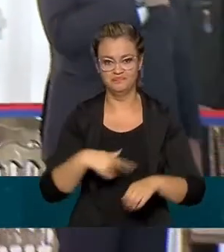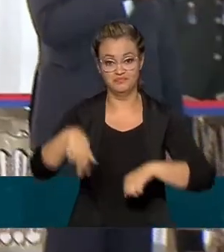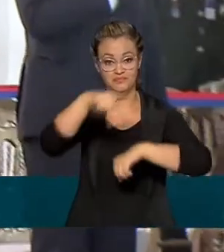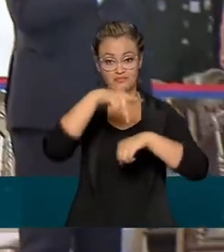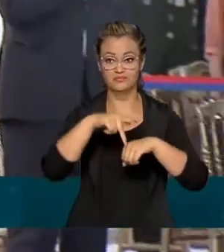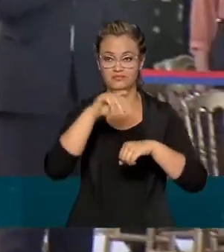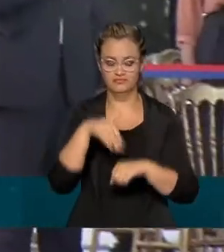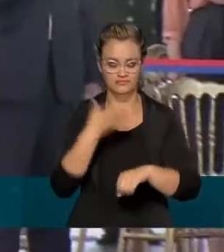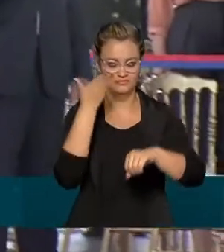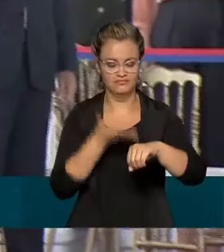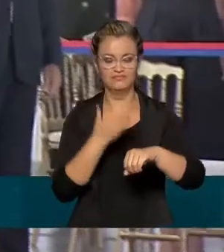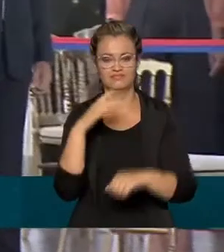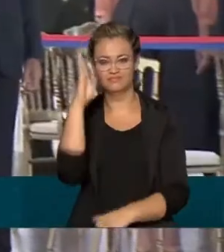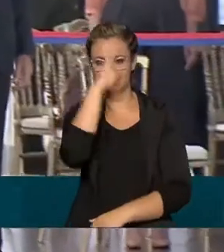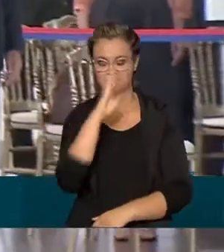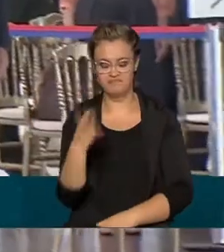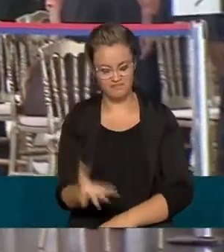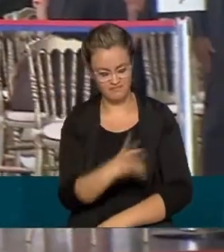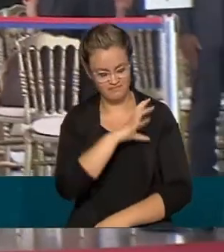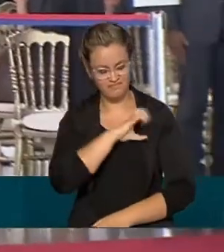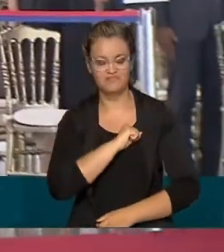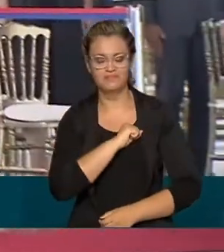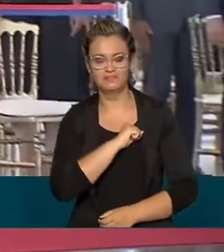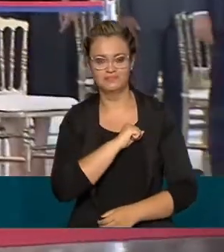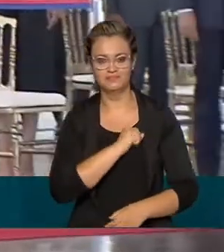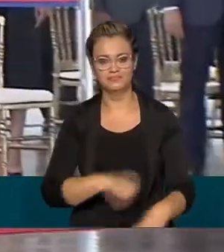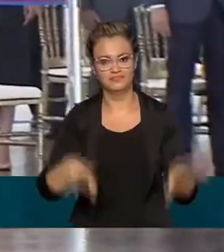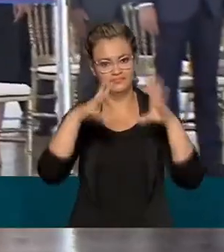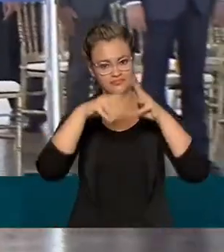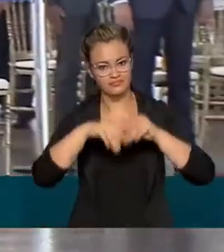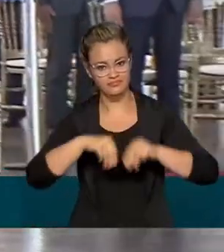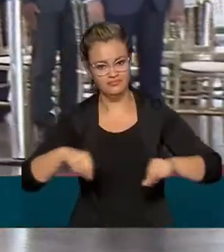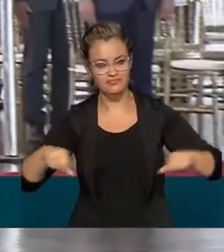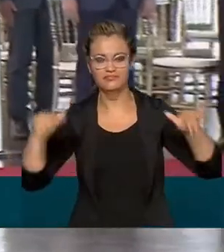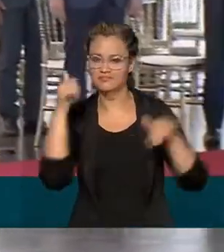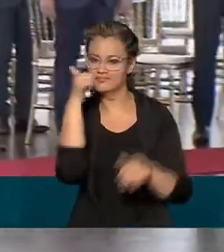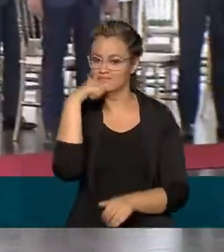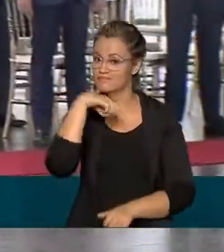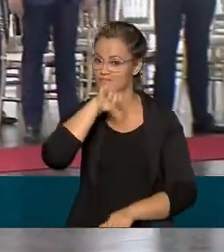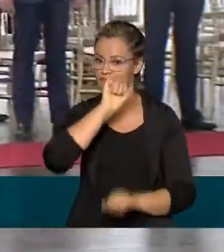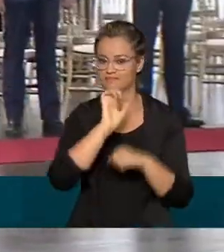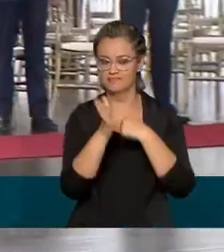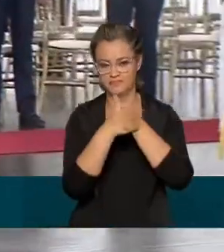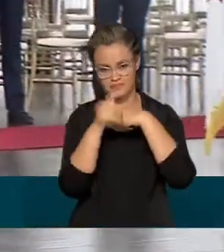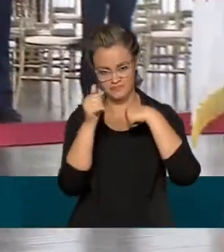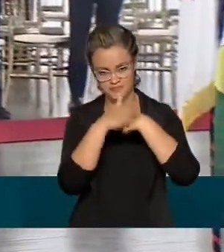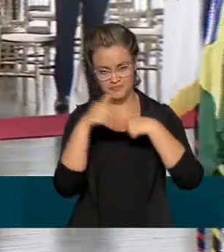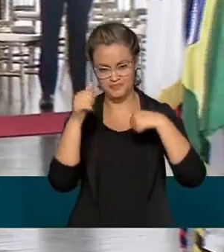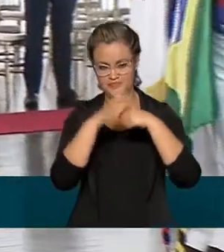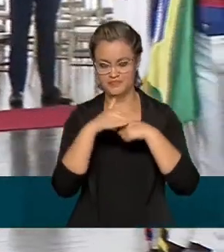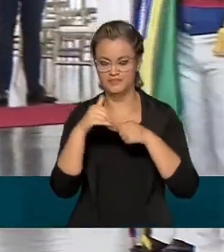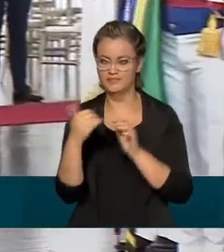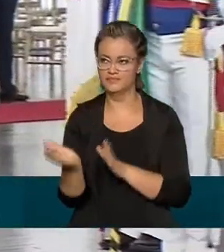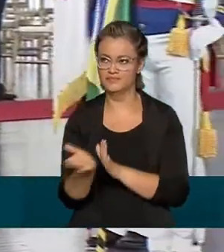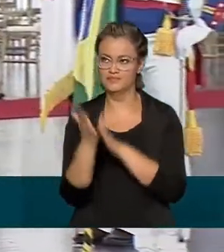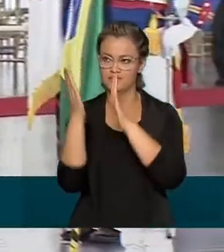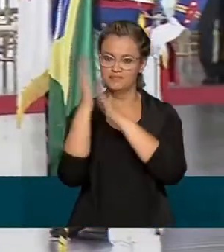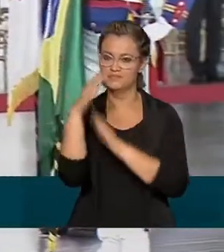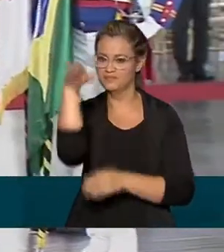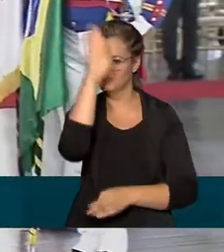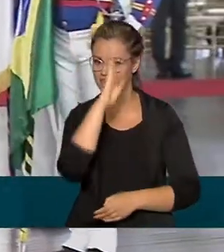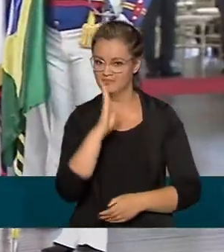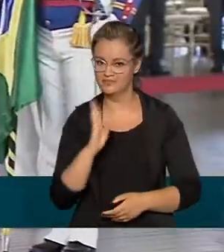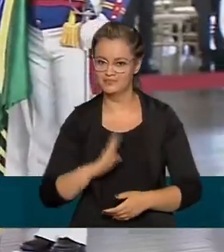adorada. Entre outras mil és tu, Brasil, ó pátria amada. Dos filhos desse sol és mãe